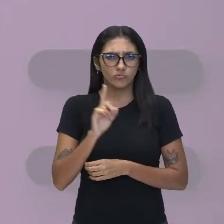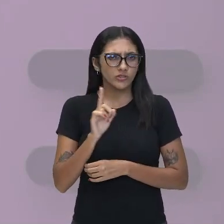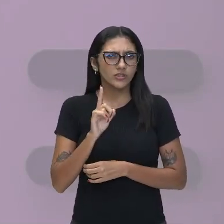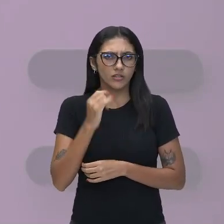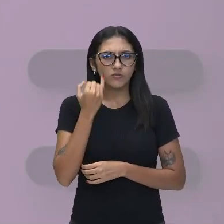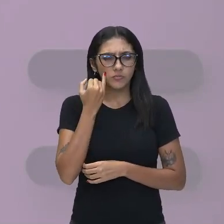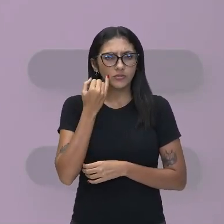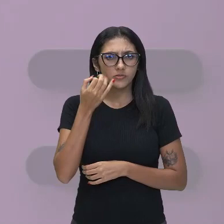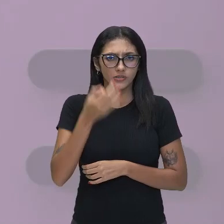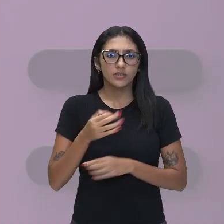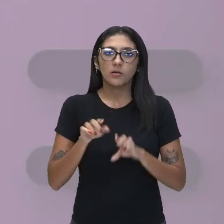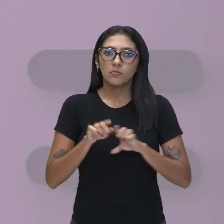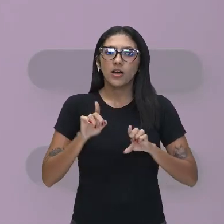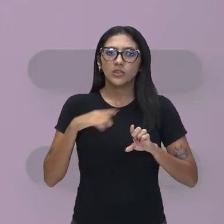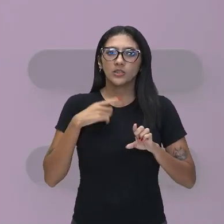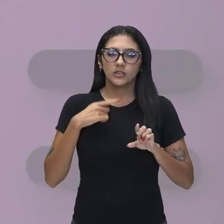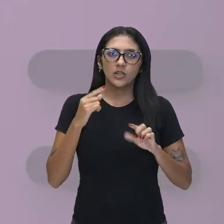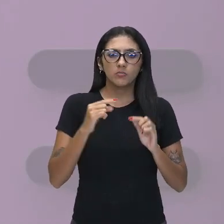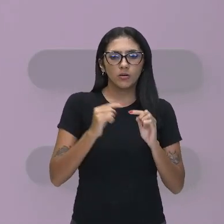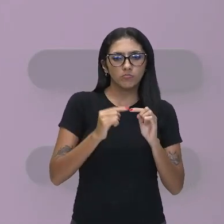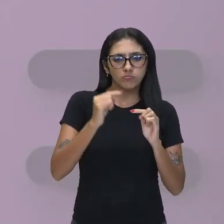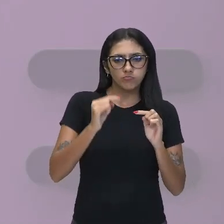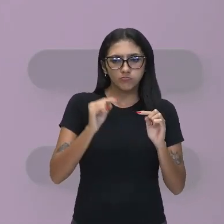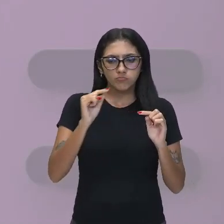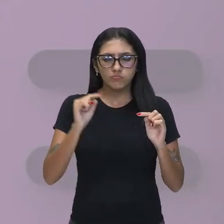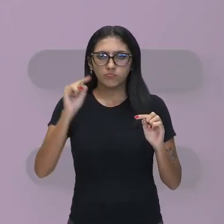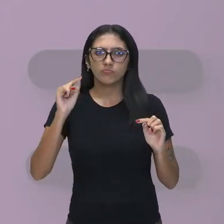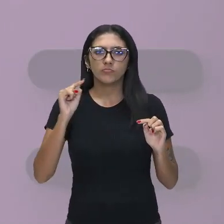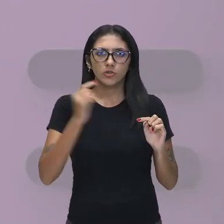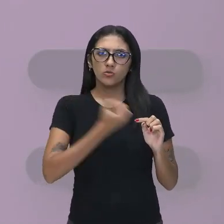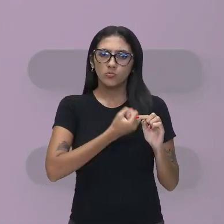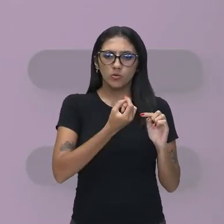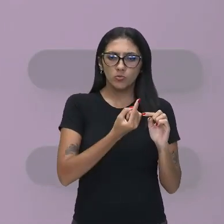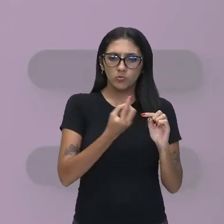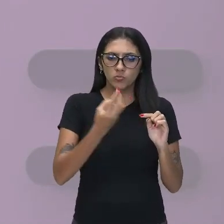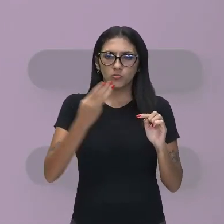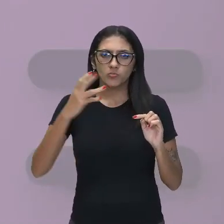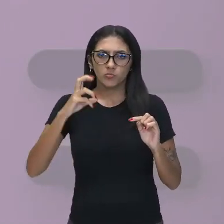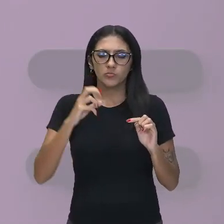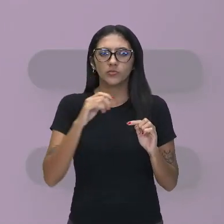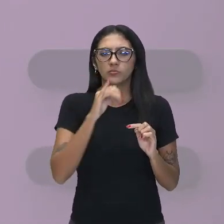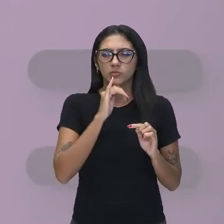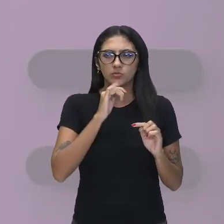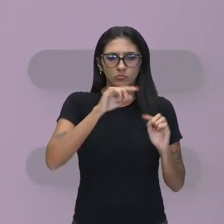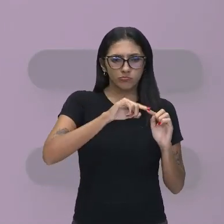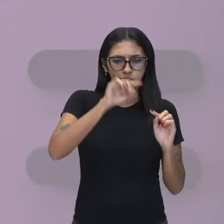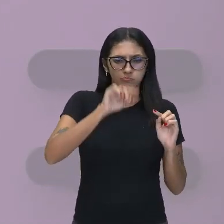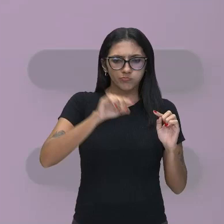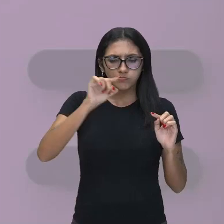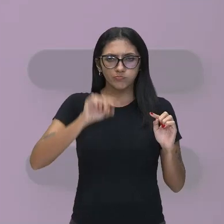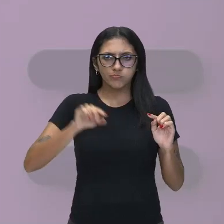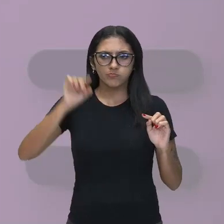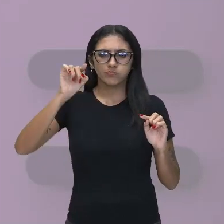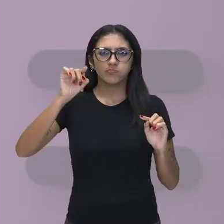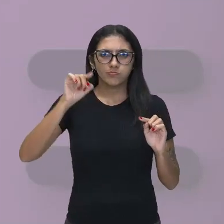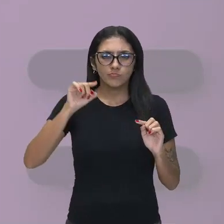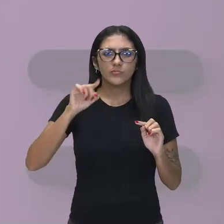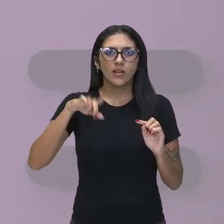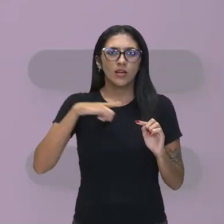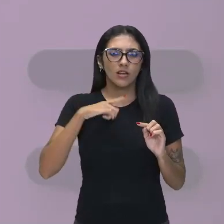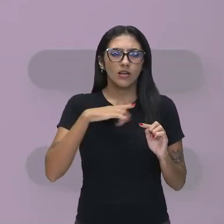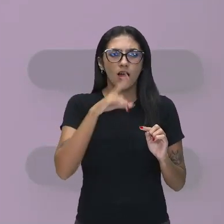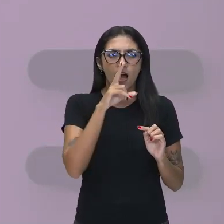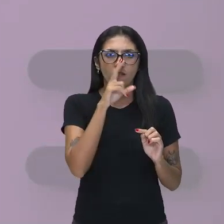agora, mas existe ali uma escala, né? E a gente sabe que quando o terremoto atinge ali 6 ou 7 graus